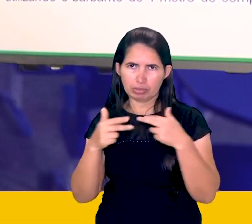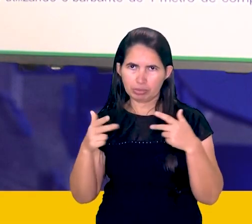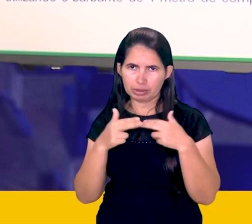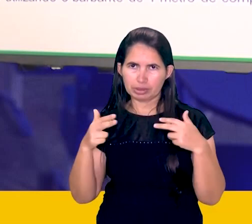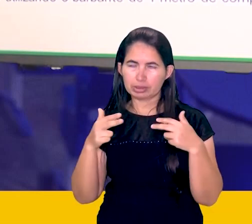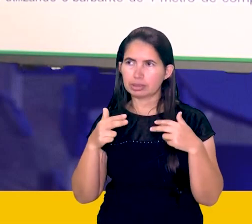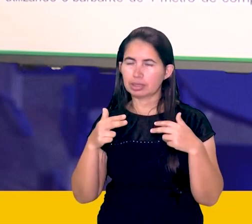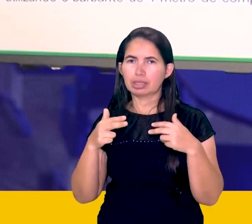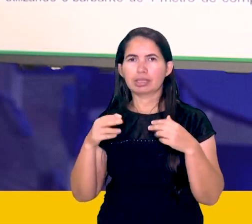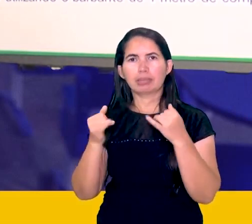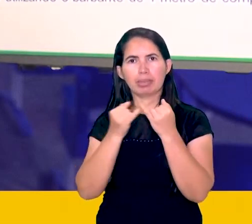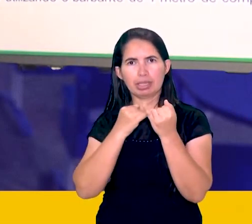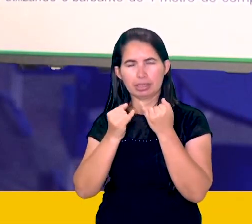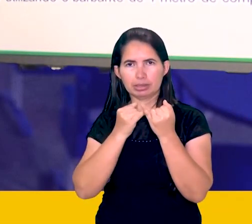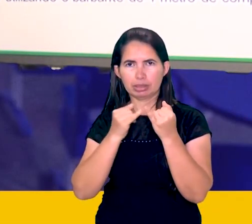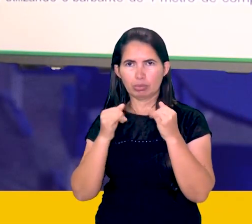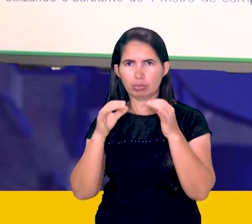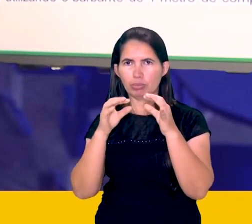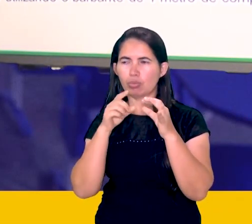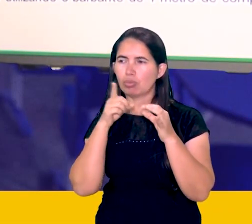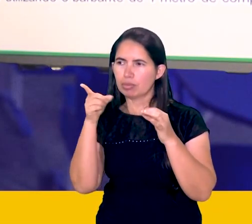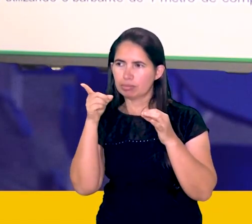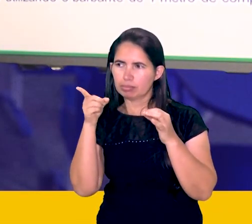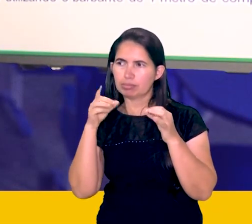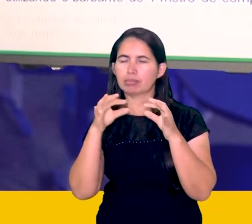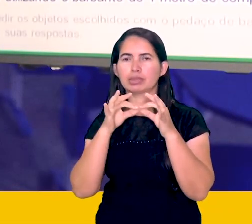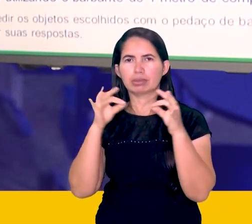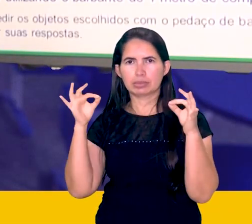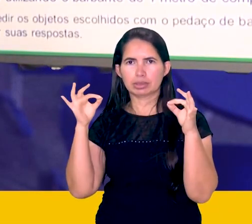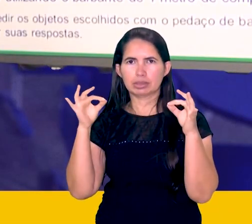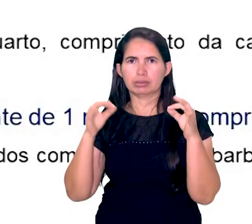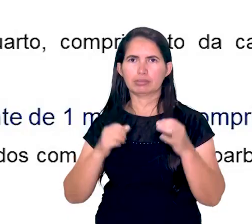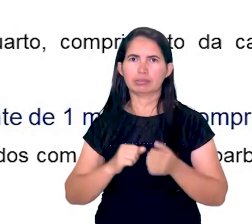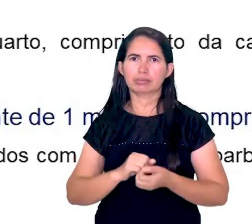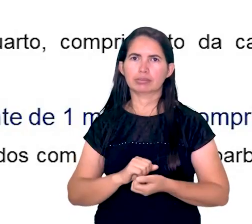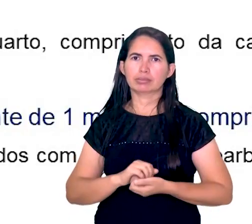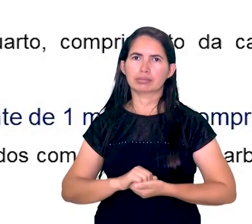que se assemelhe a um barbante.